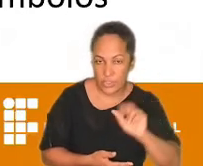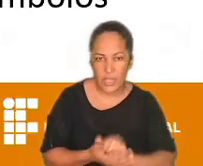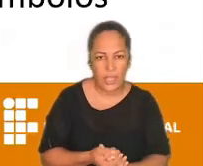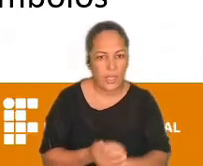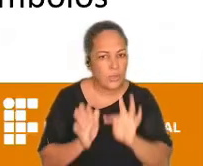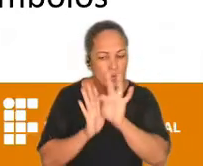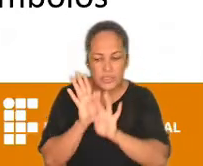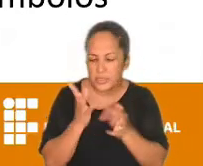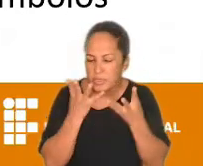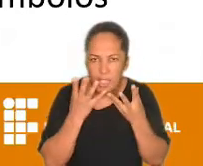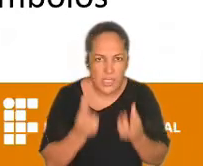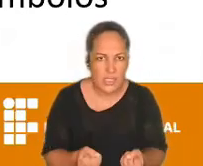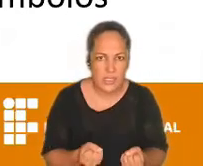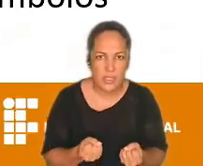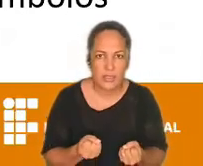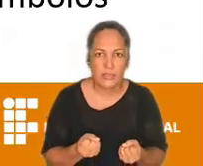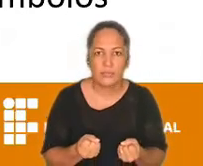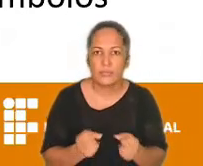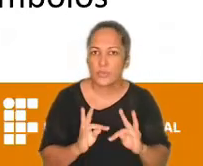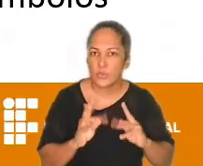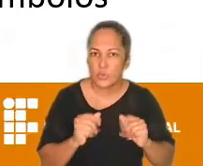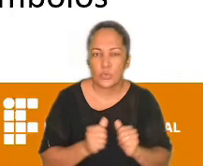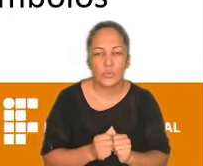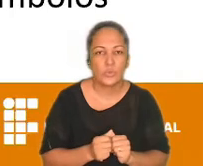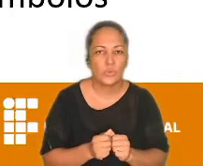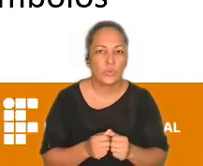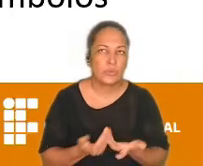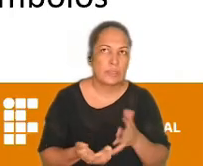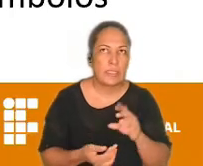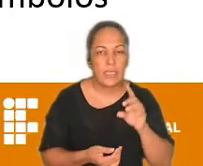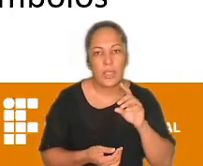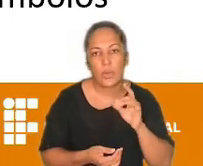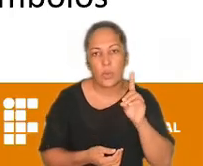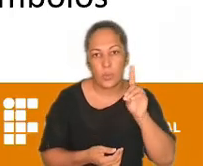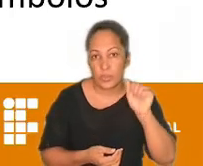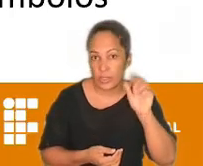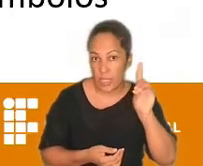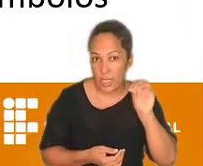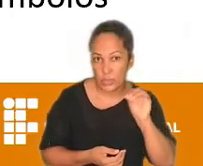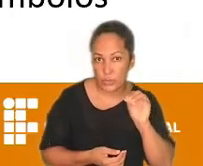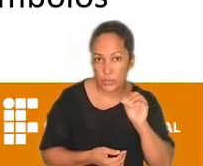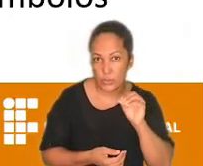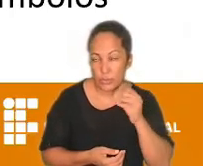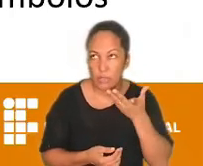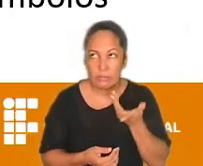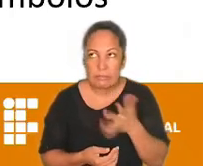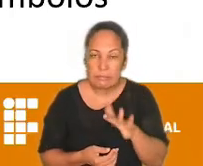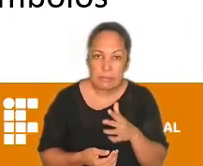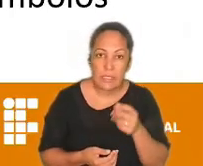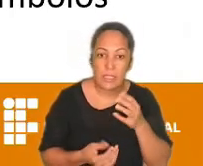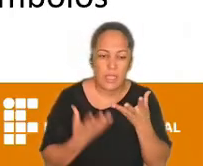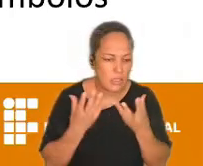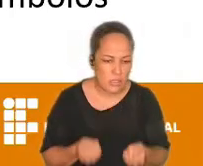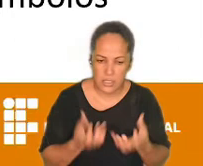caractere. Então, o varchar, ele é um tipo de dado meio que coringão. Ele recebe qualquer tipo de caracteres. Pode